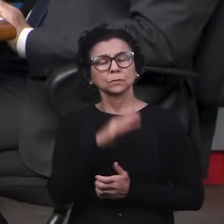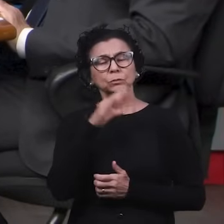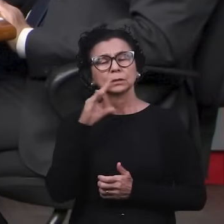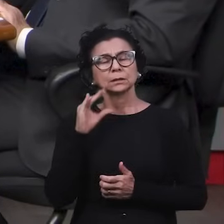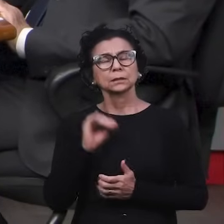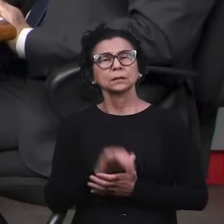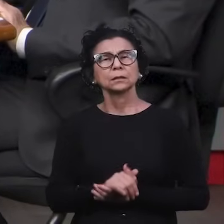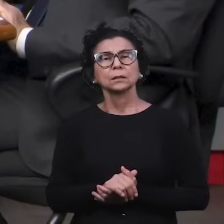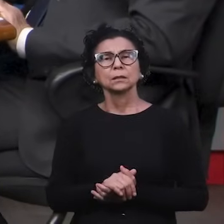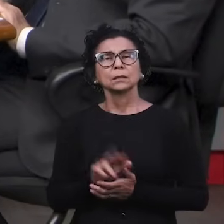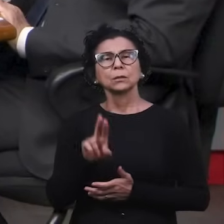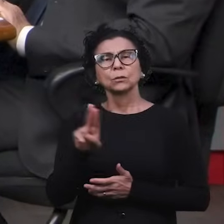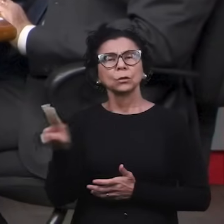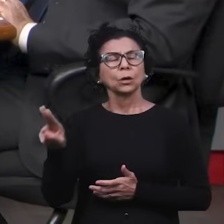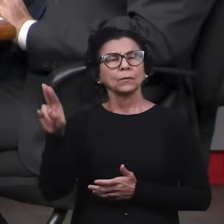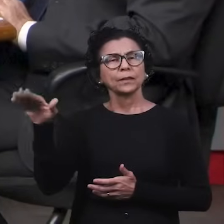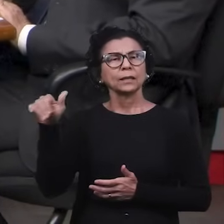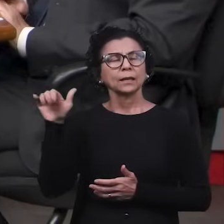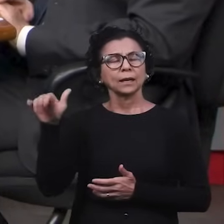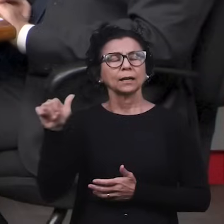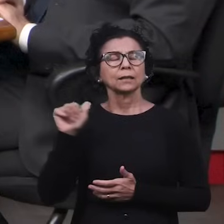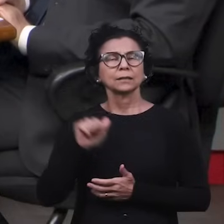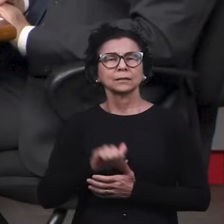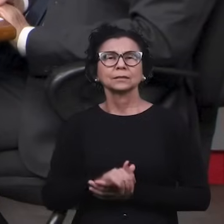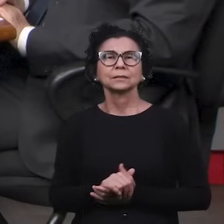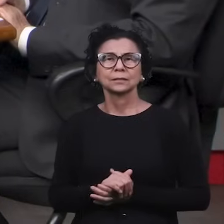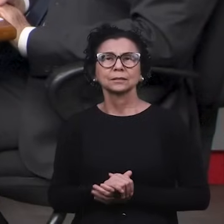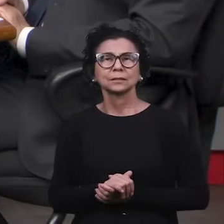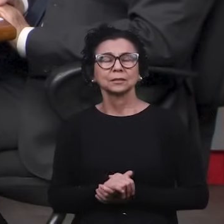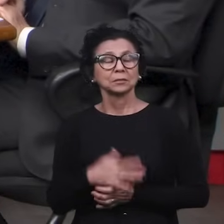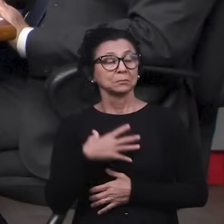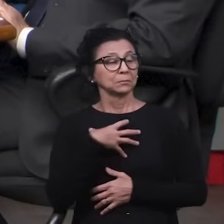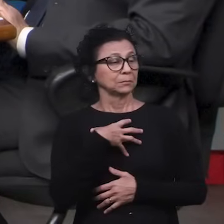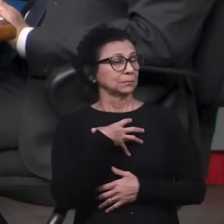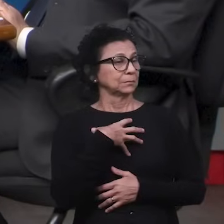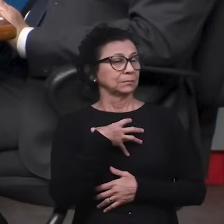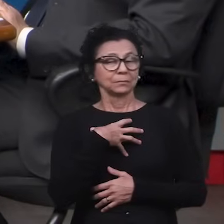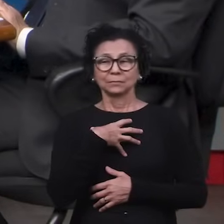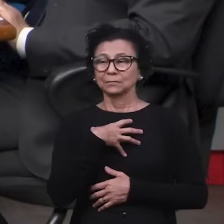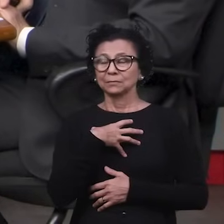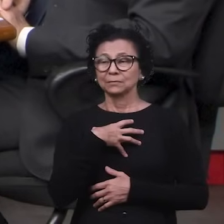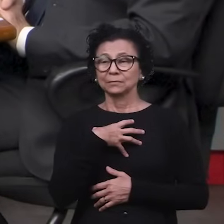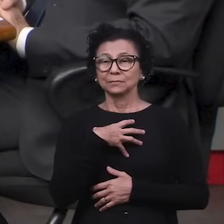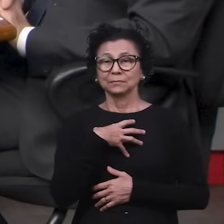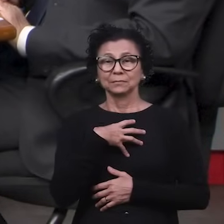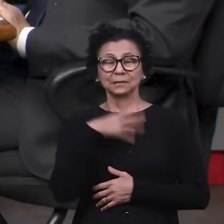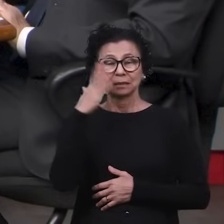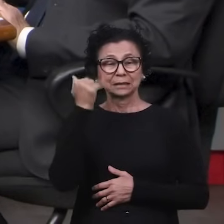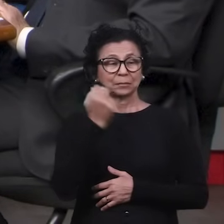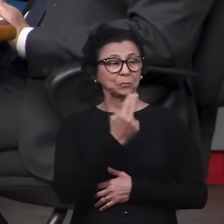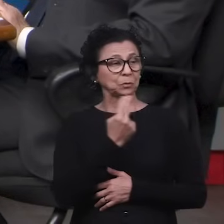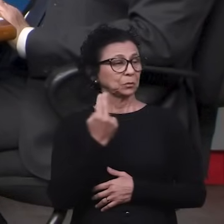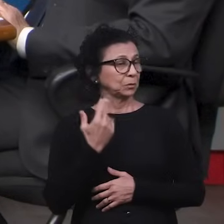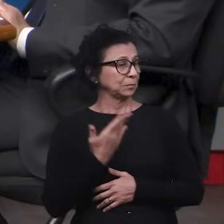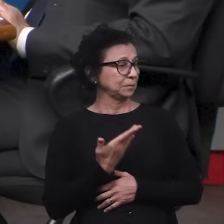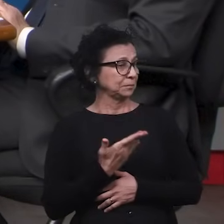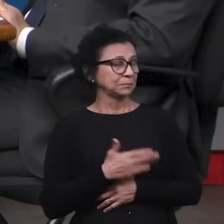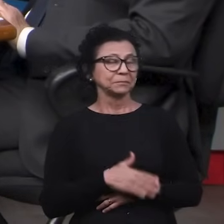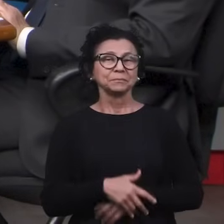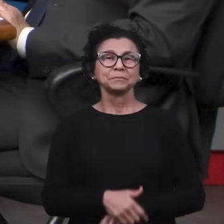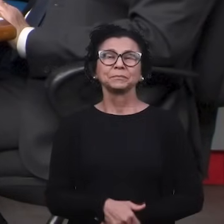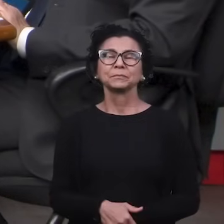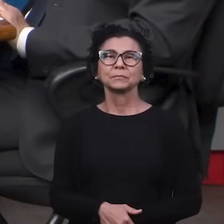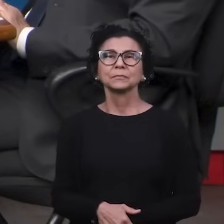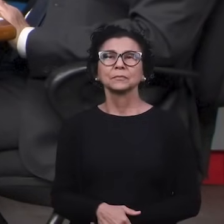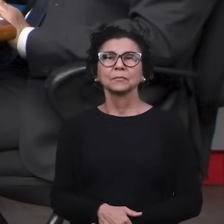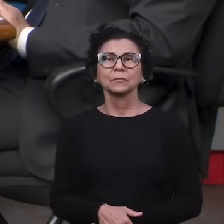pelo nome, vem cá, fulano, ele vai se sentir importante. Faz aquela abordagem. E você vai conquistando. E uma coisa,